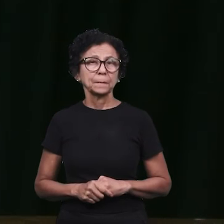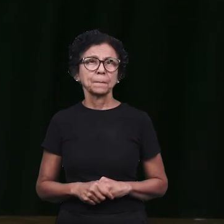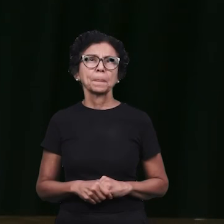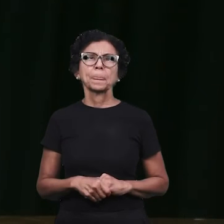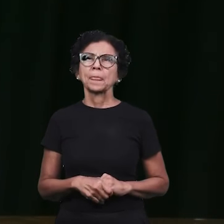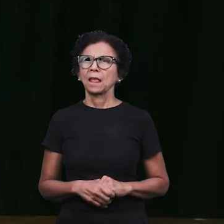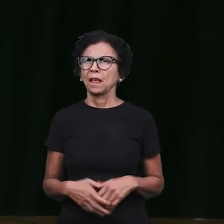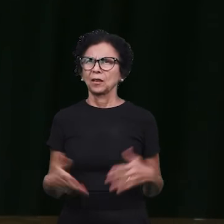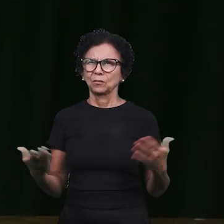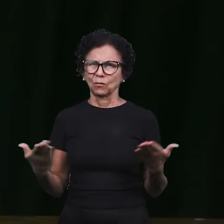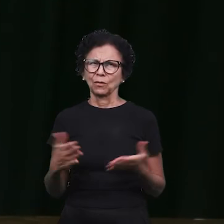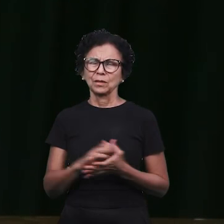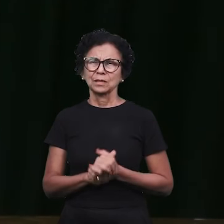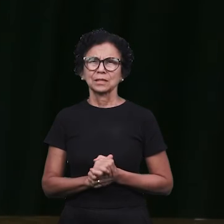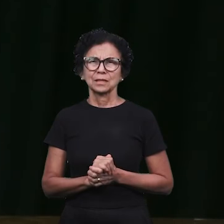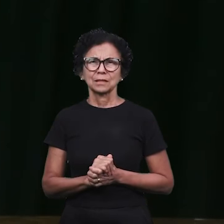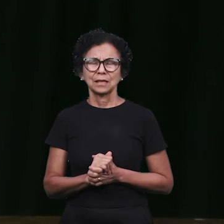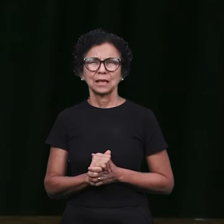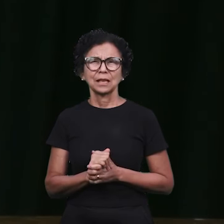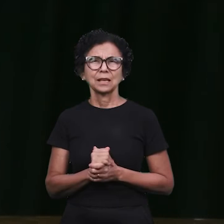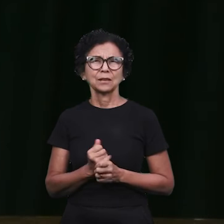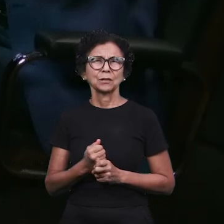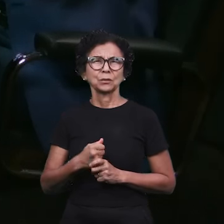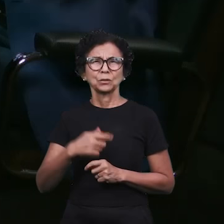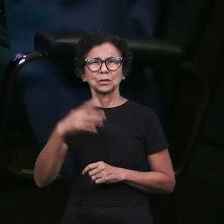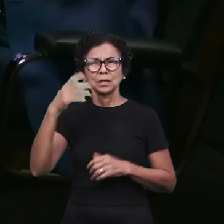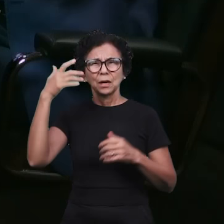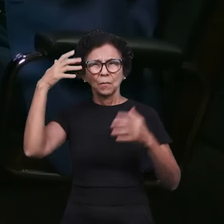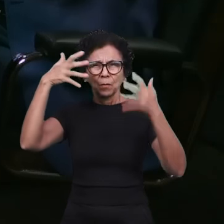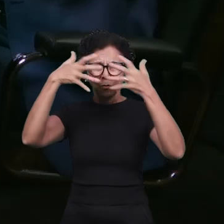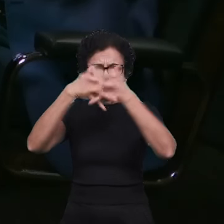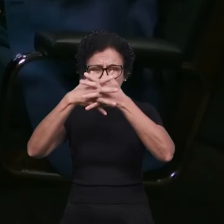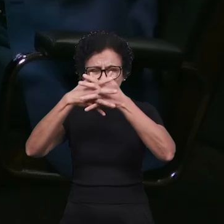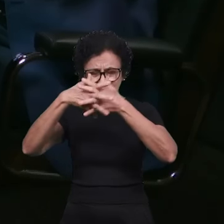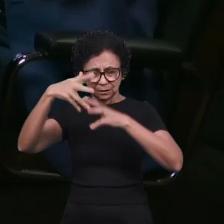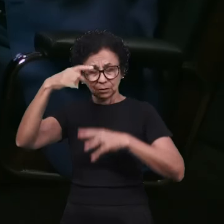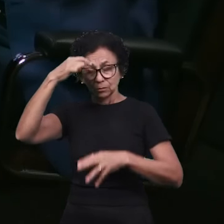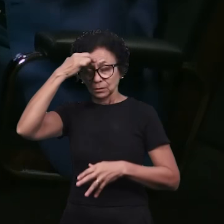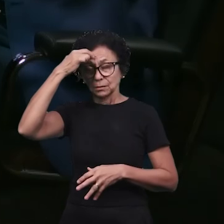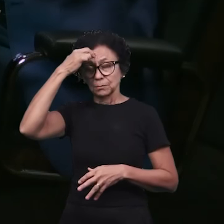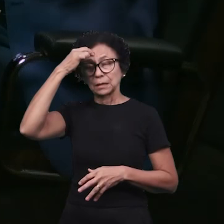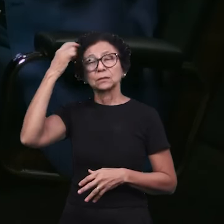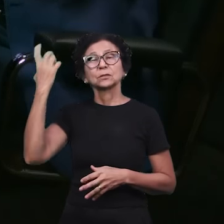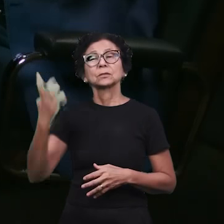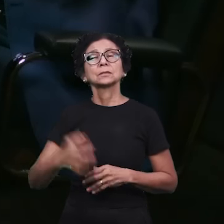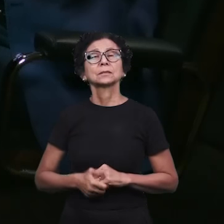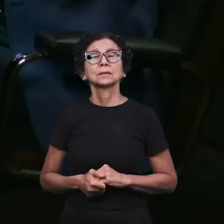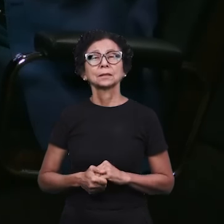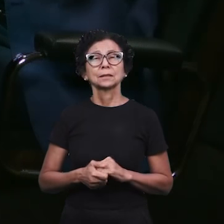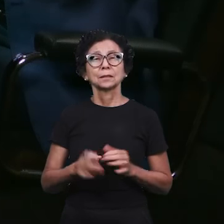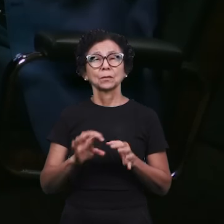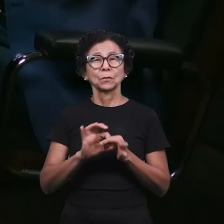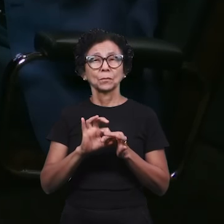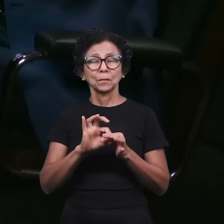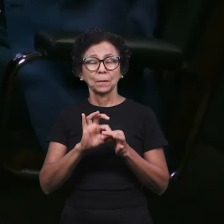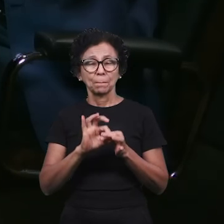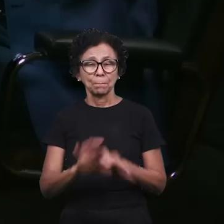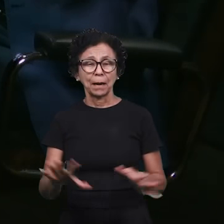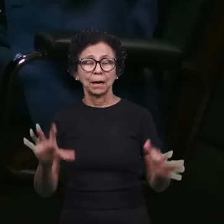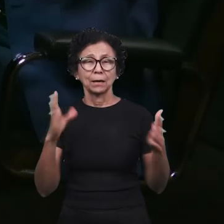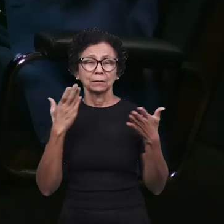maiores recursos. conflitos hoje está na mente, né? Todos os grandes conflitos estão na mente, exatamente para tirar a comunhão.